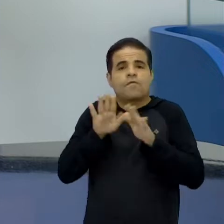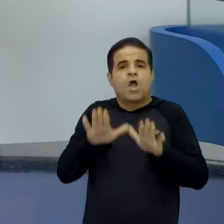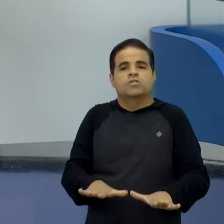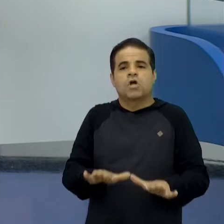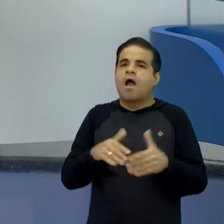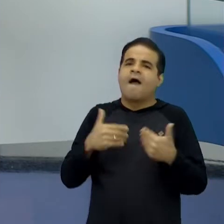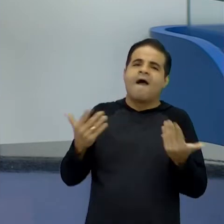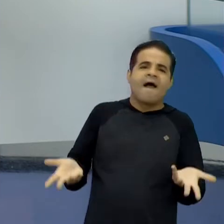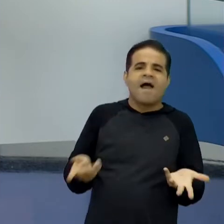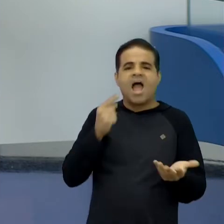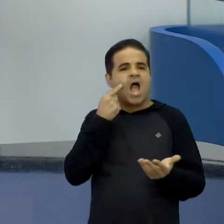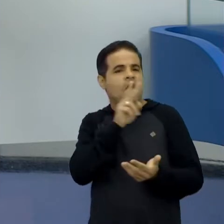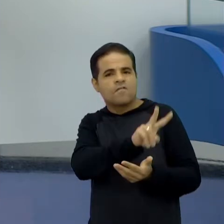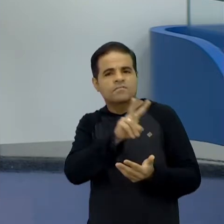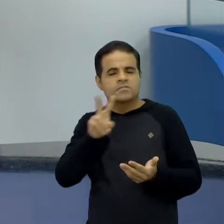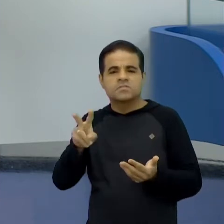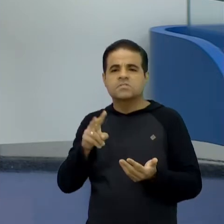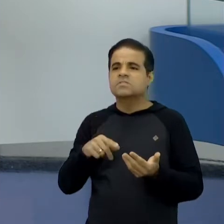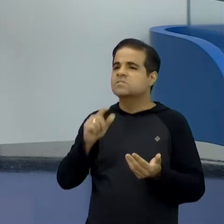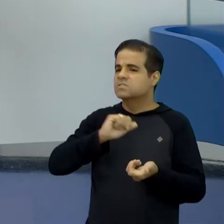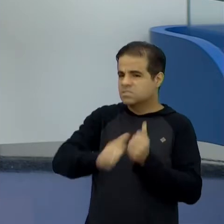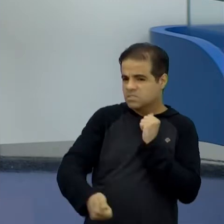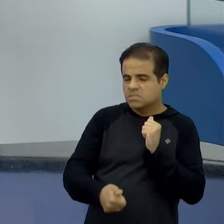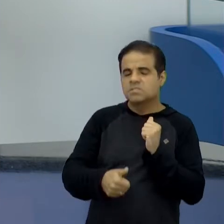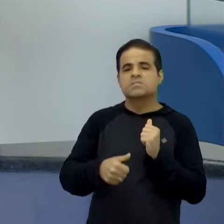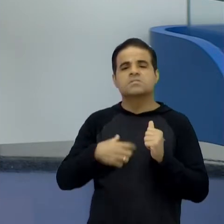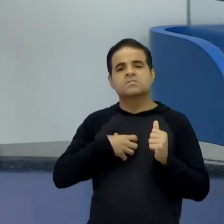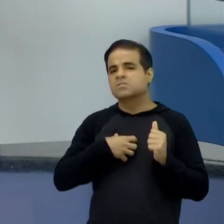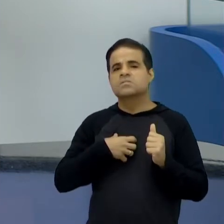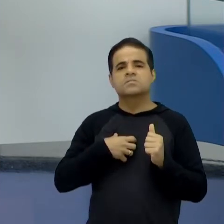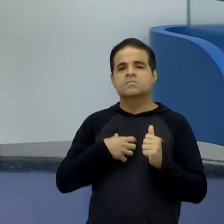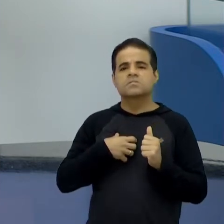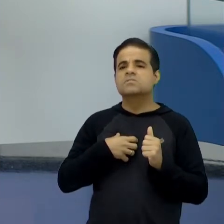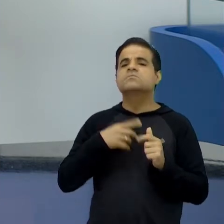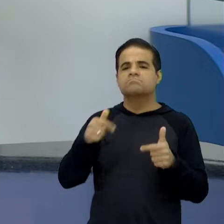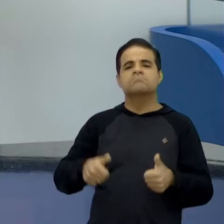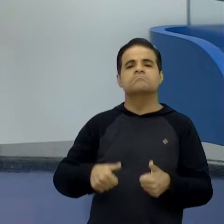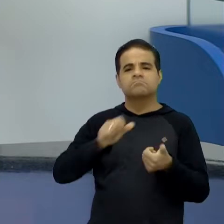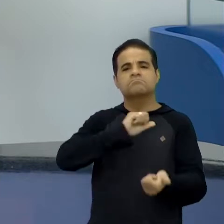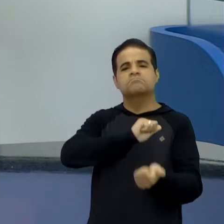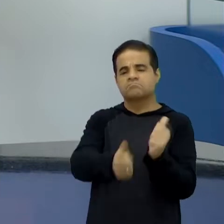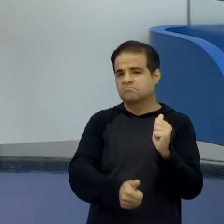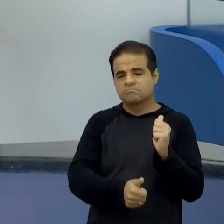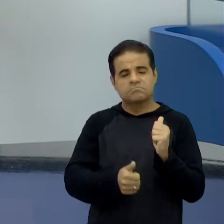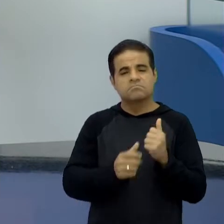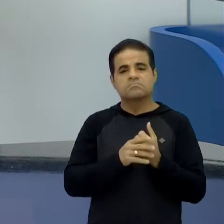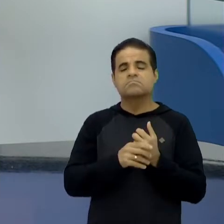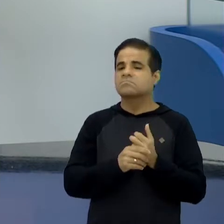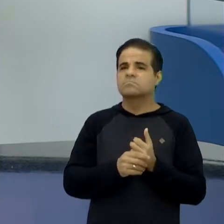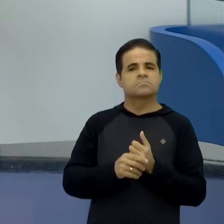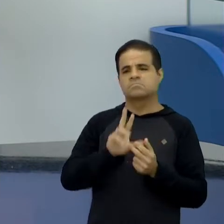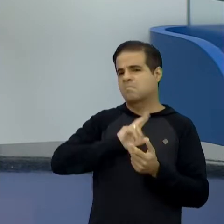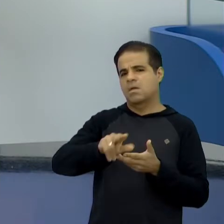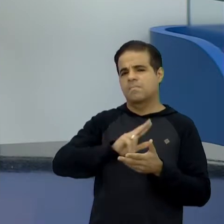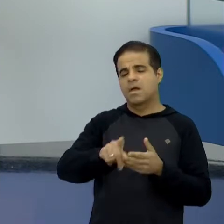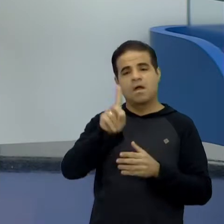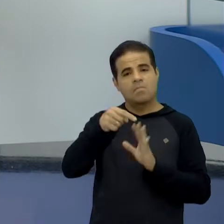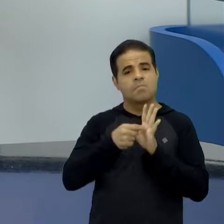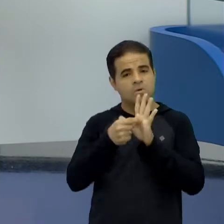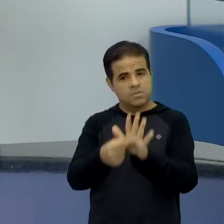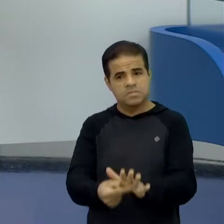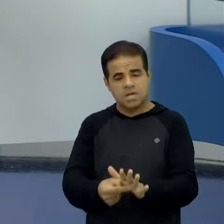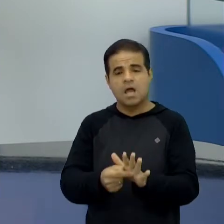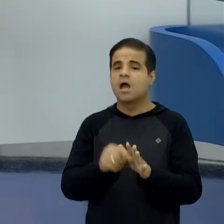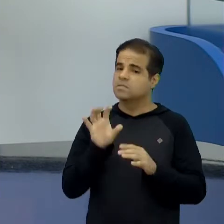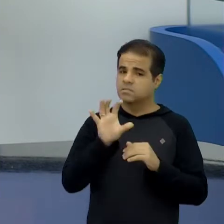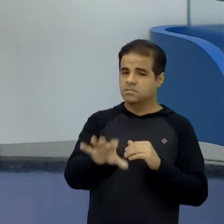assim, como eu vi que uma é atleta, então o lugar da mulher então agora é atletismo, ou é isso, não. É mostrar que